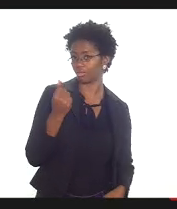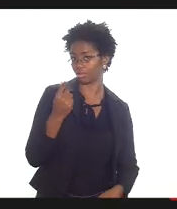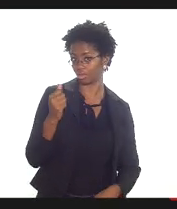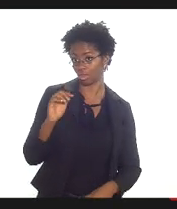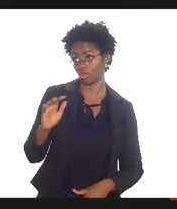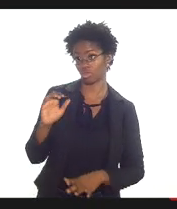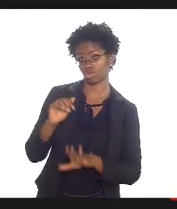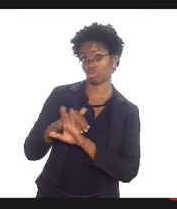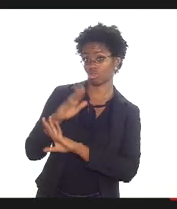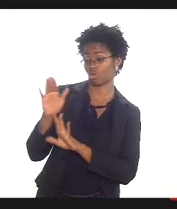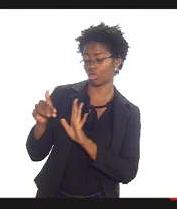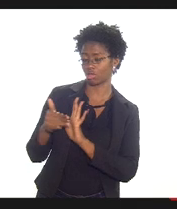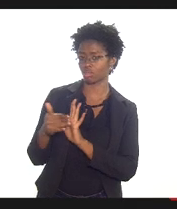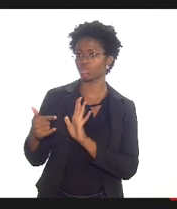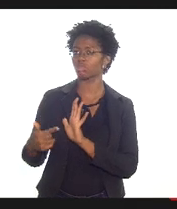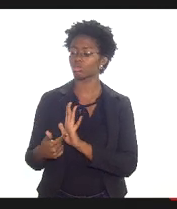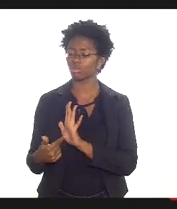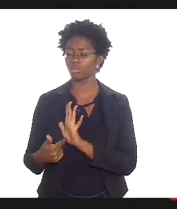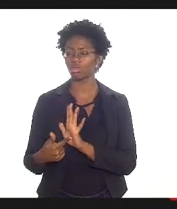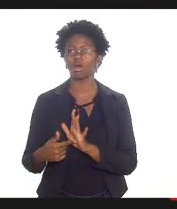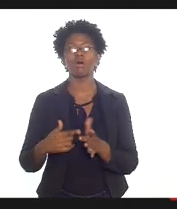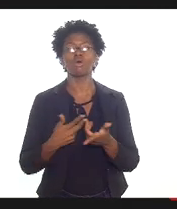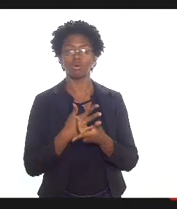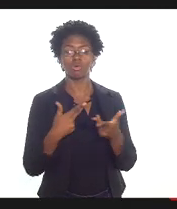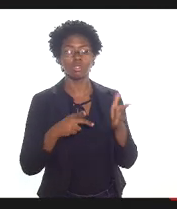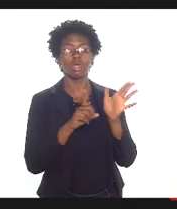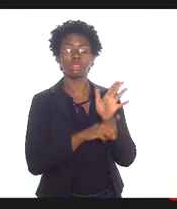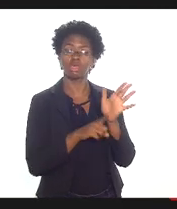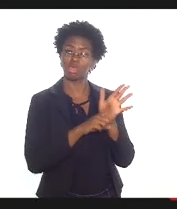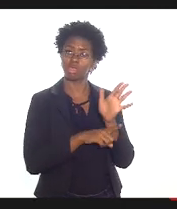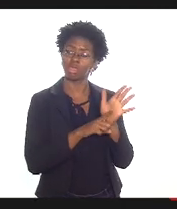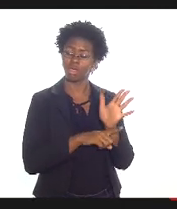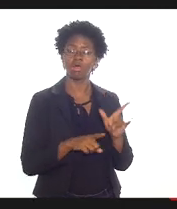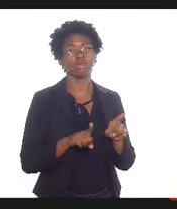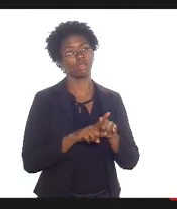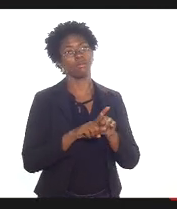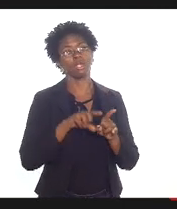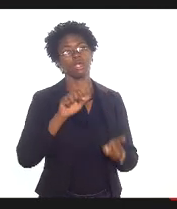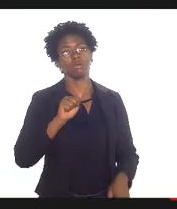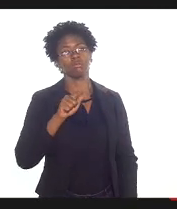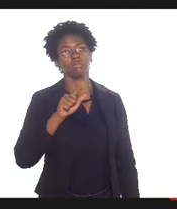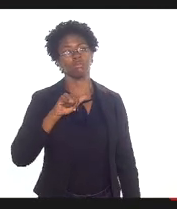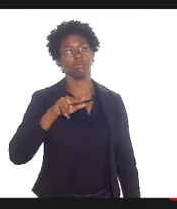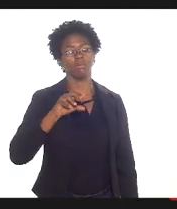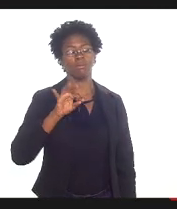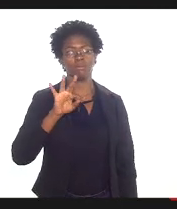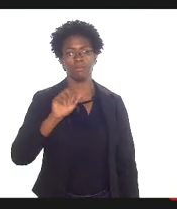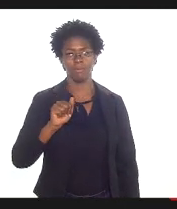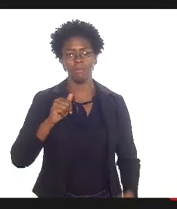bruto, despesas deduzidas e uma alíquota progressiva